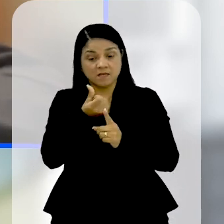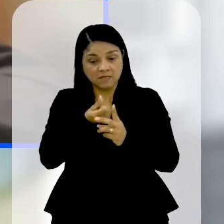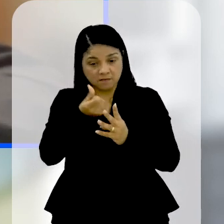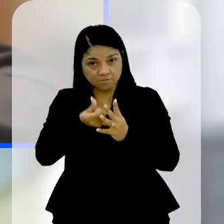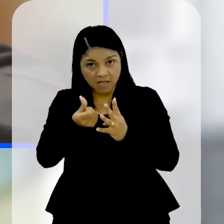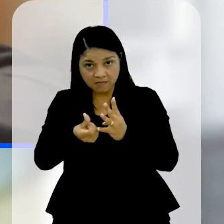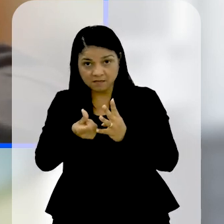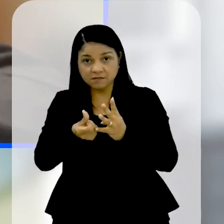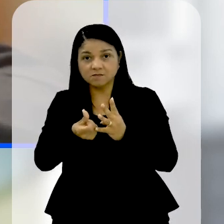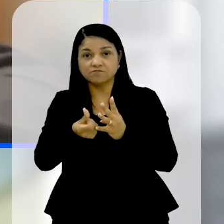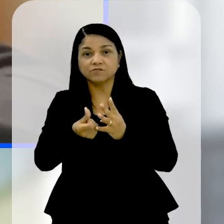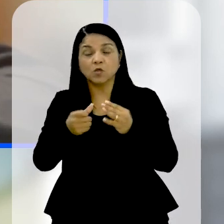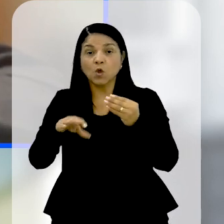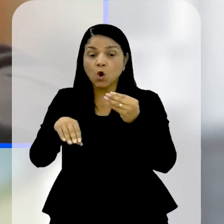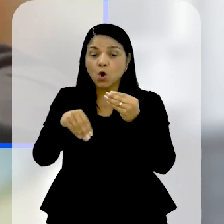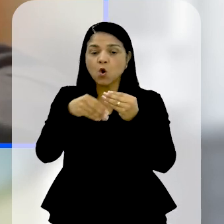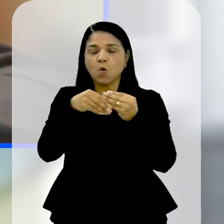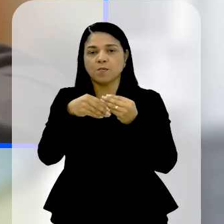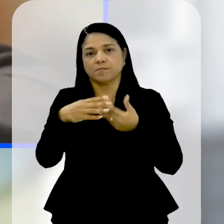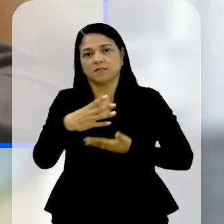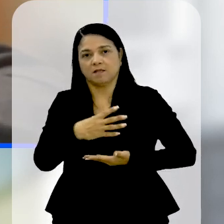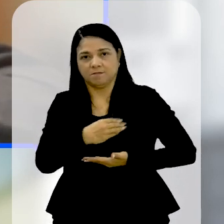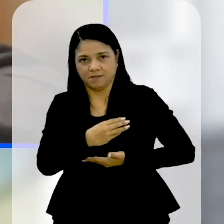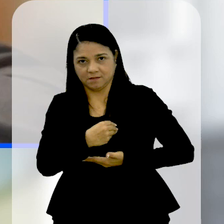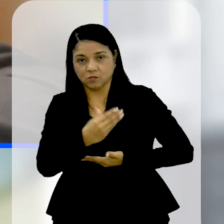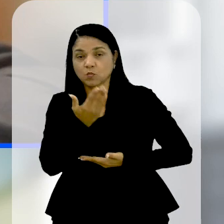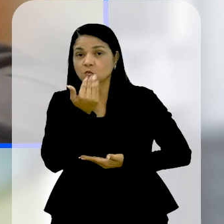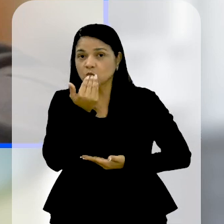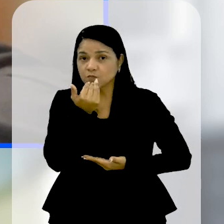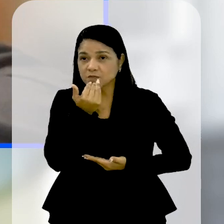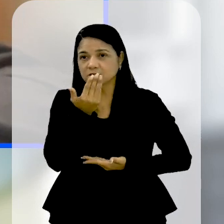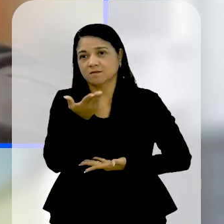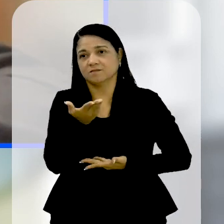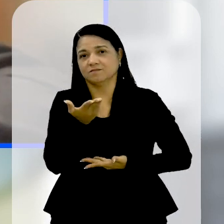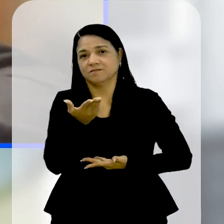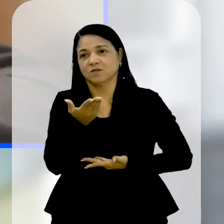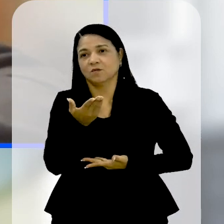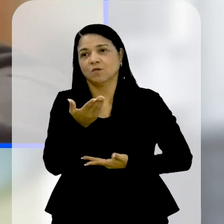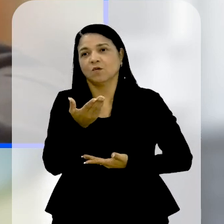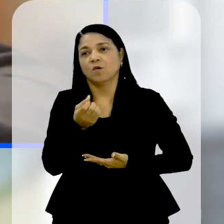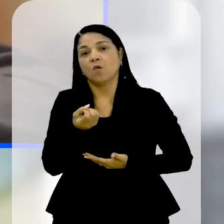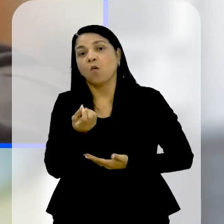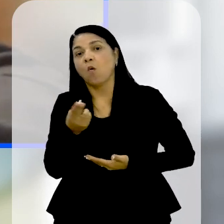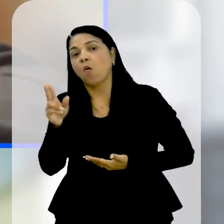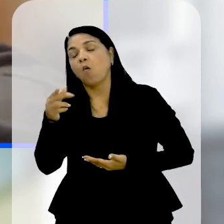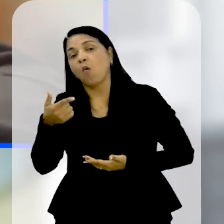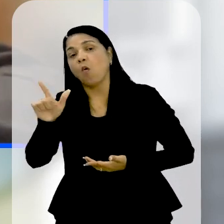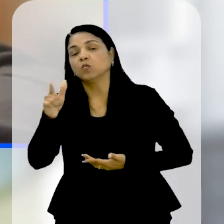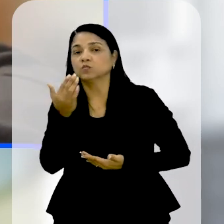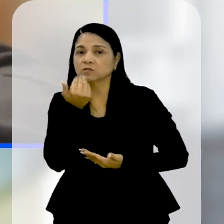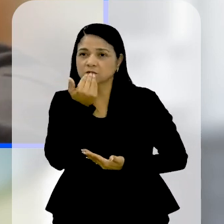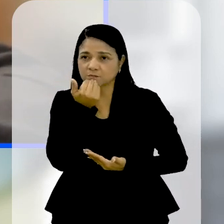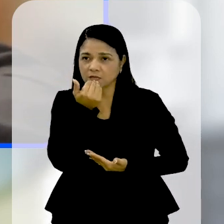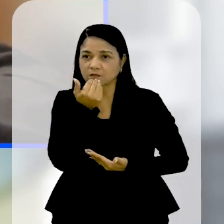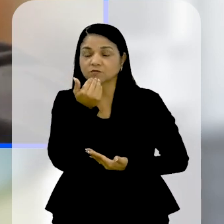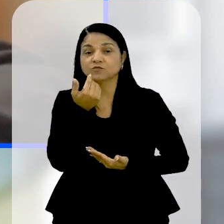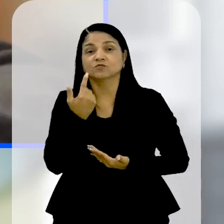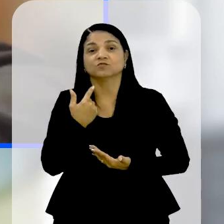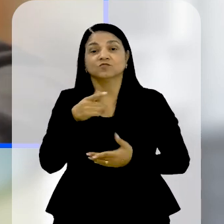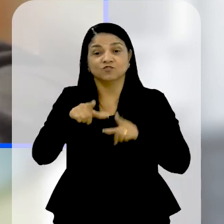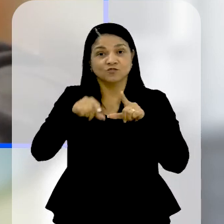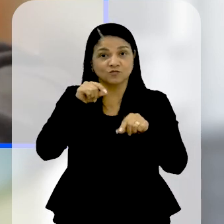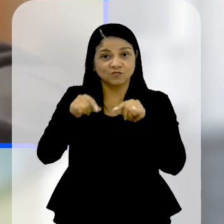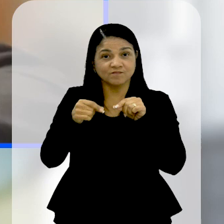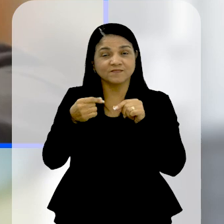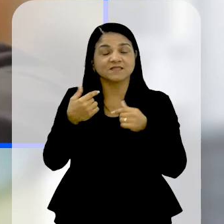partir dos 6 meses, complementar a amamentação, ou a oferta do leite materno com outros alimentos, e